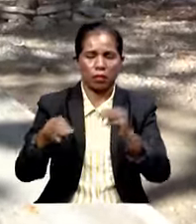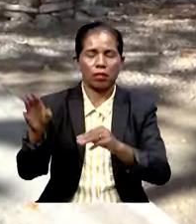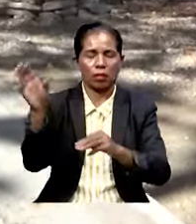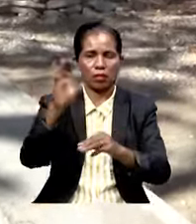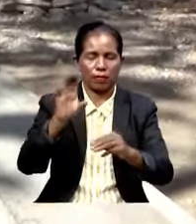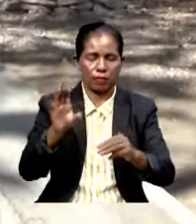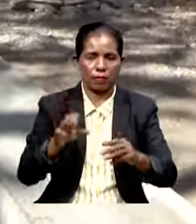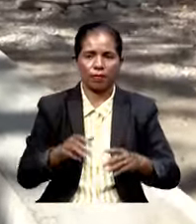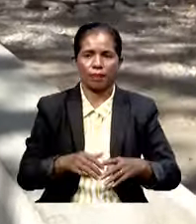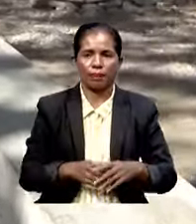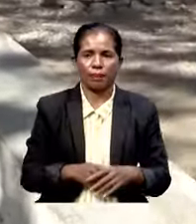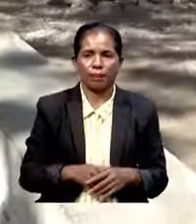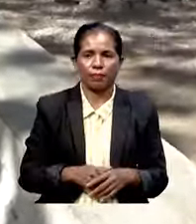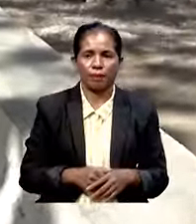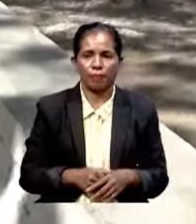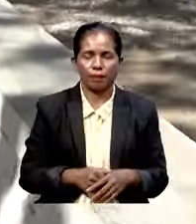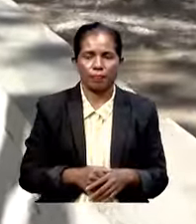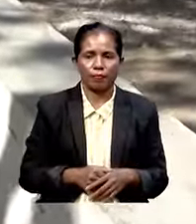climática.